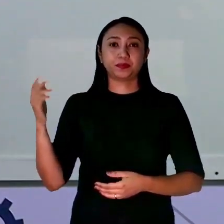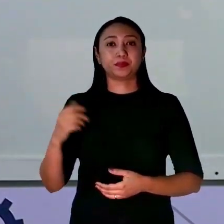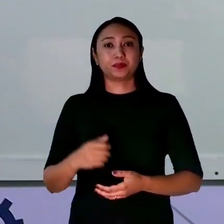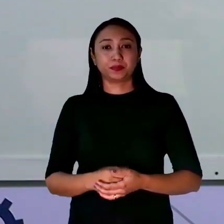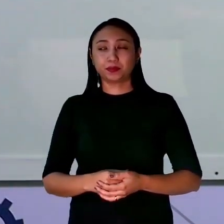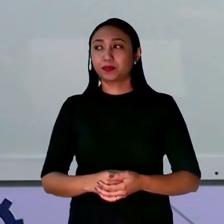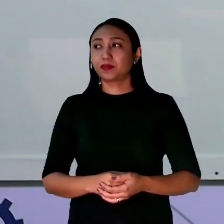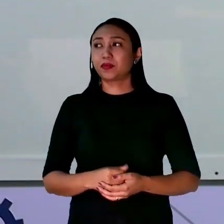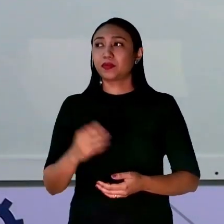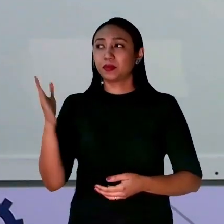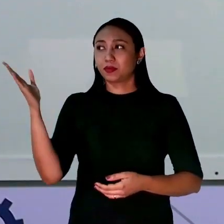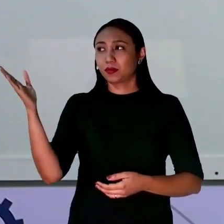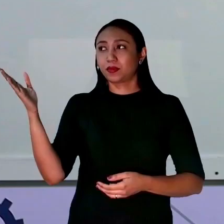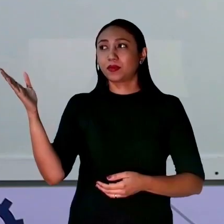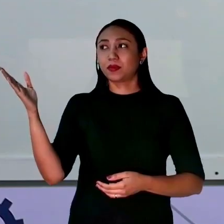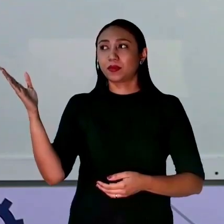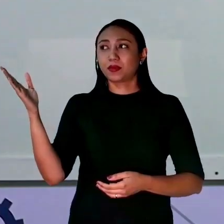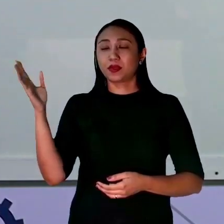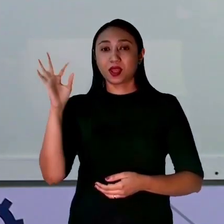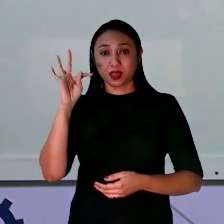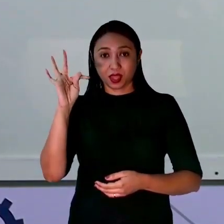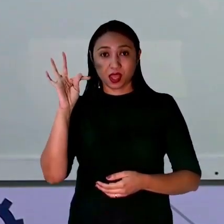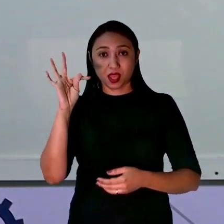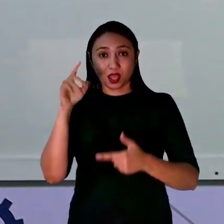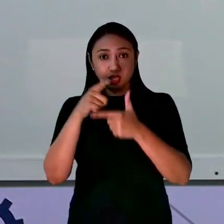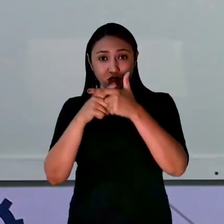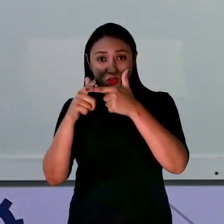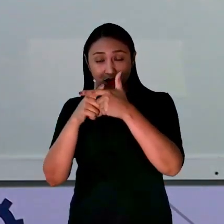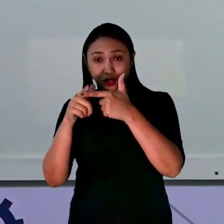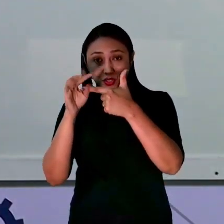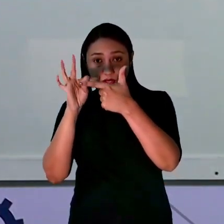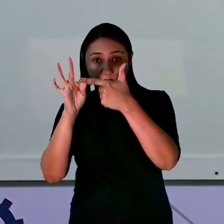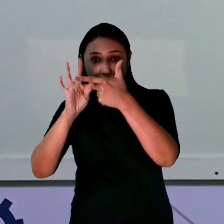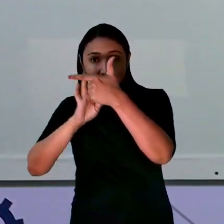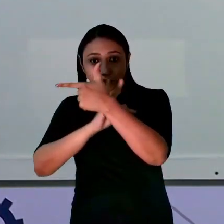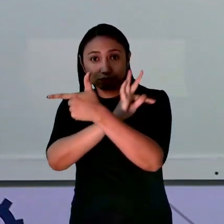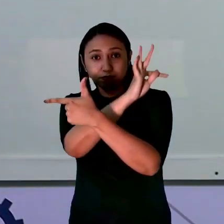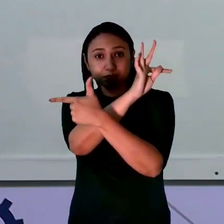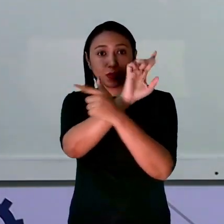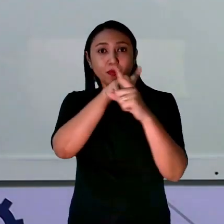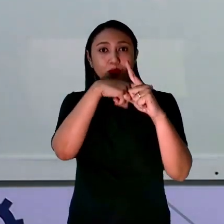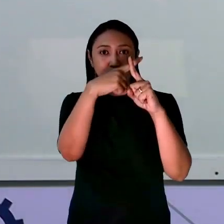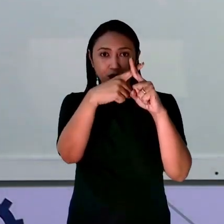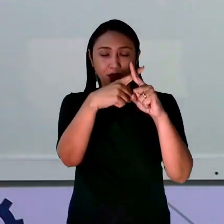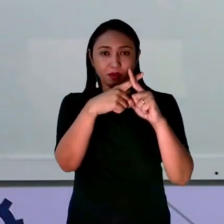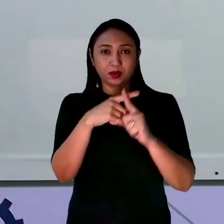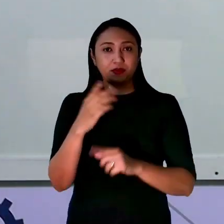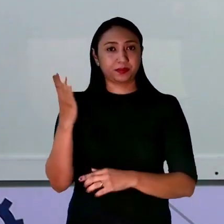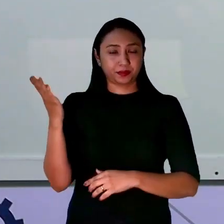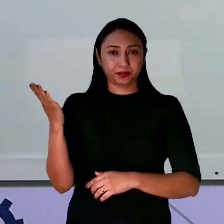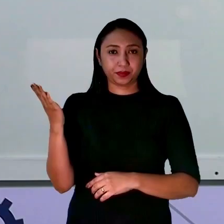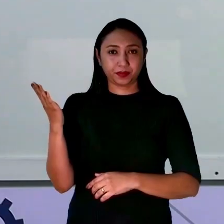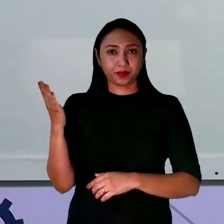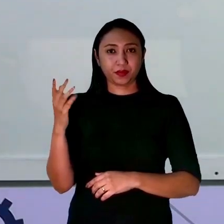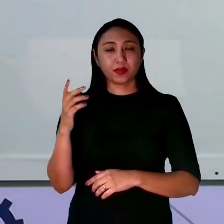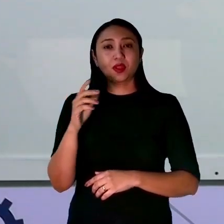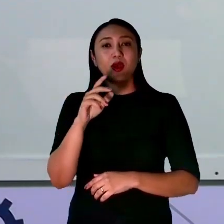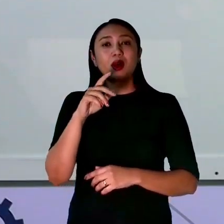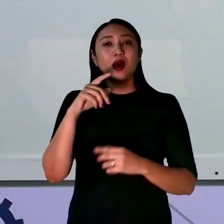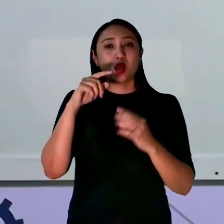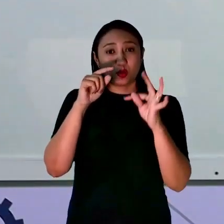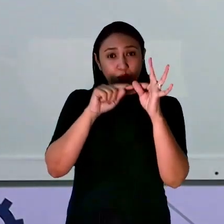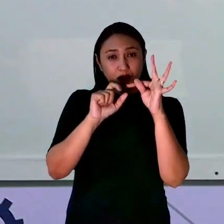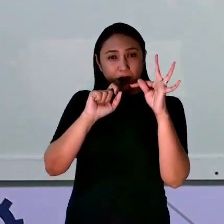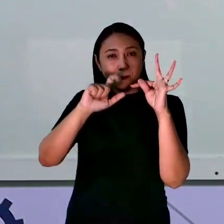aí o T que está aqui dividindo, eu jogo ele para cá, multiplicando. Então, o período de